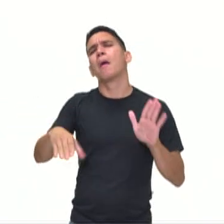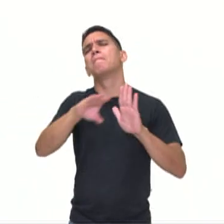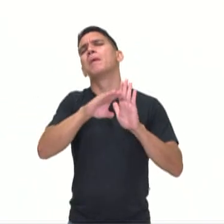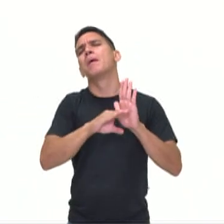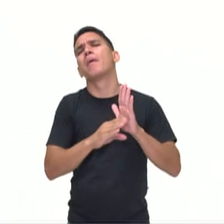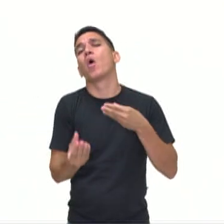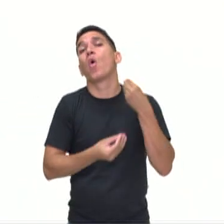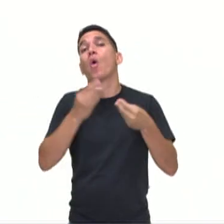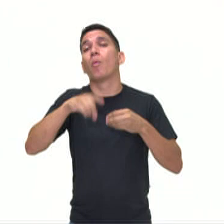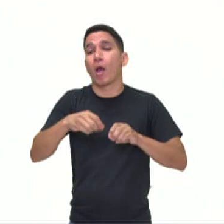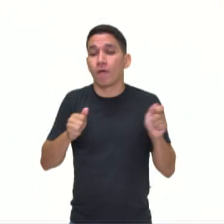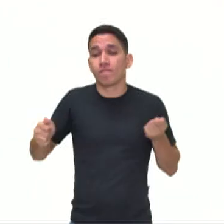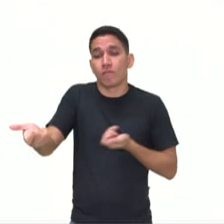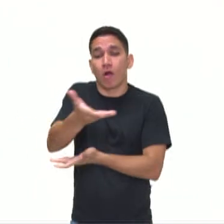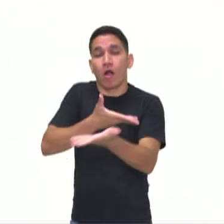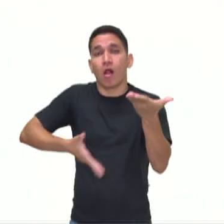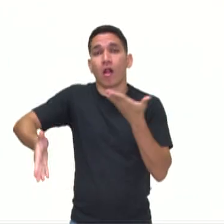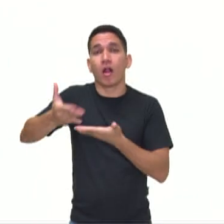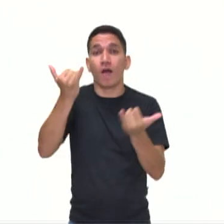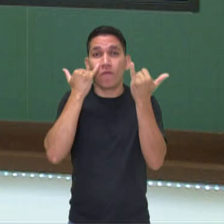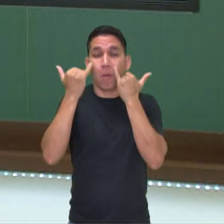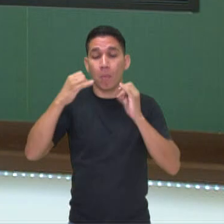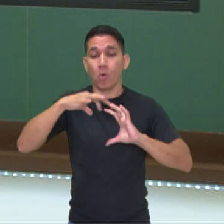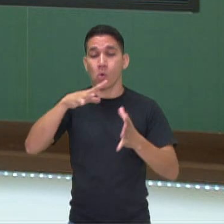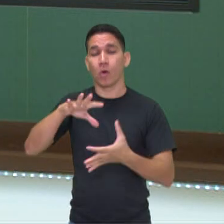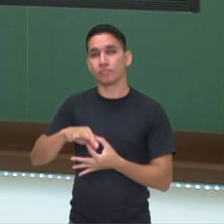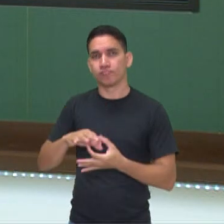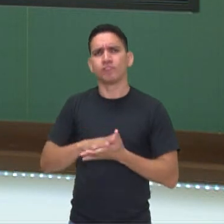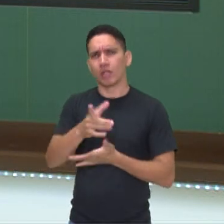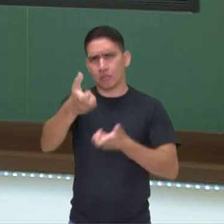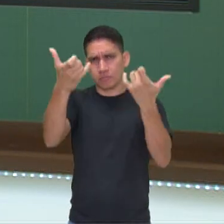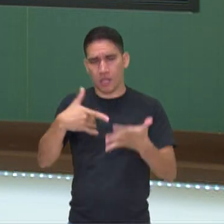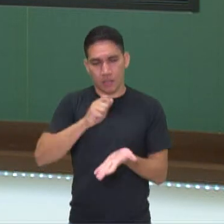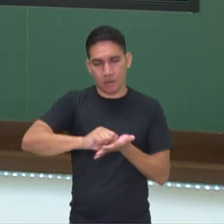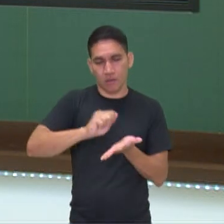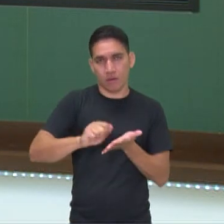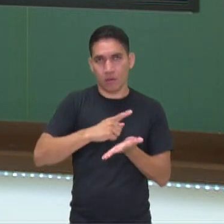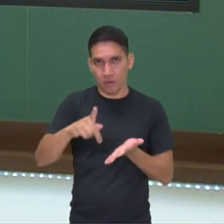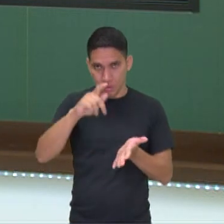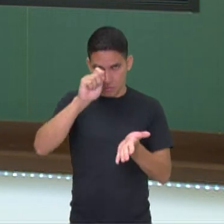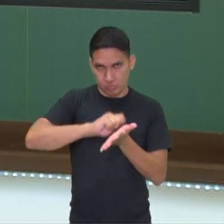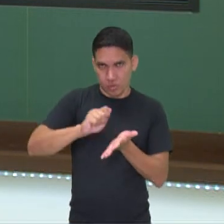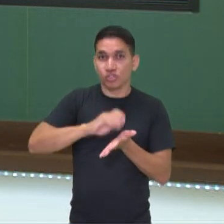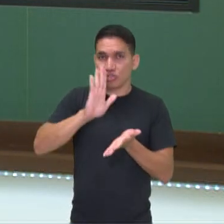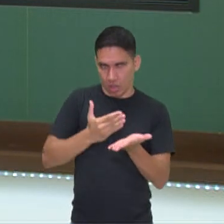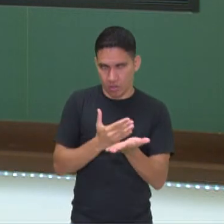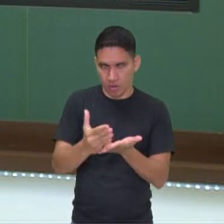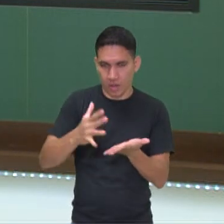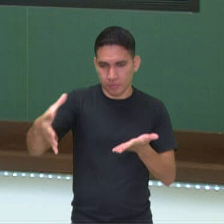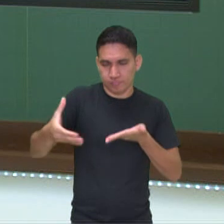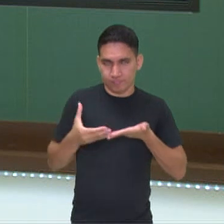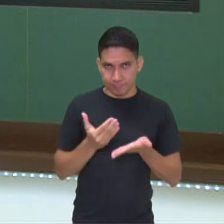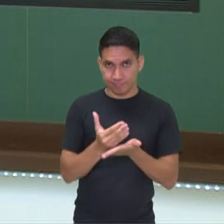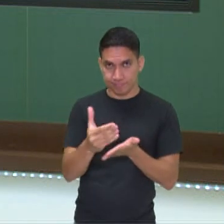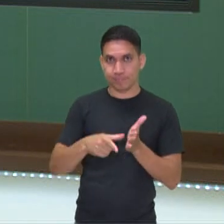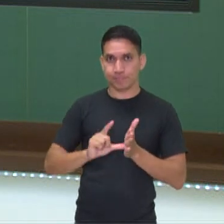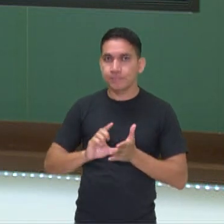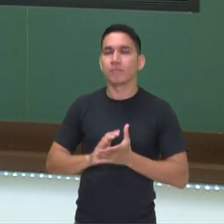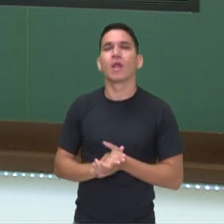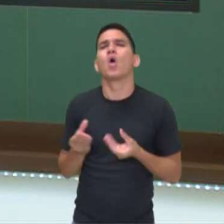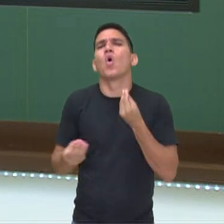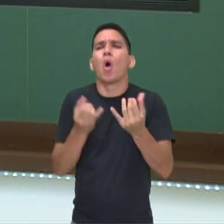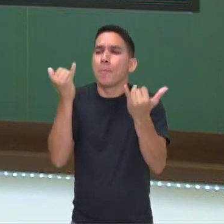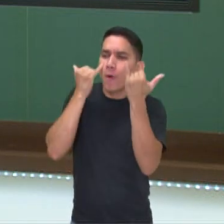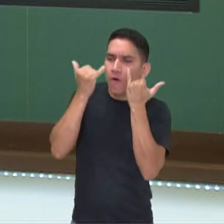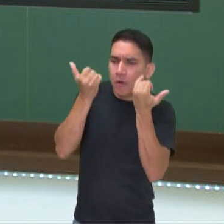de informações no mundo globalizado. Escreva aí no seu caderno, aquele que você pegou no início da aula, como as